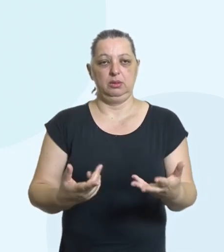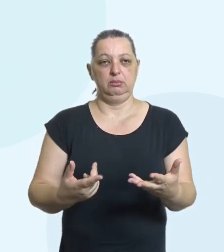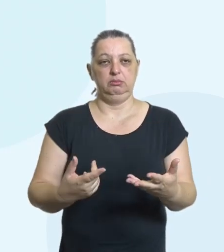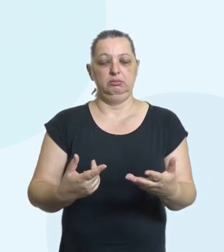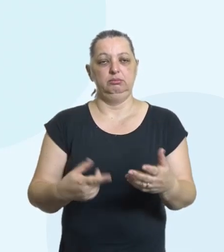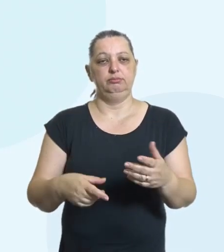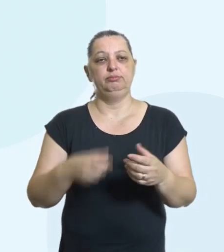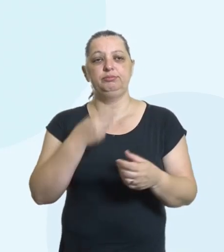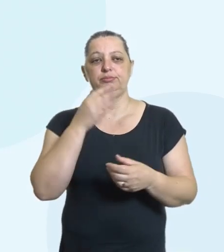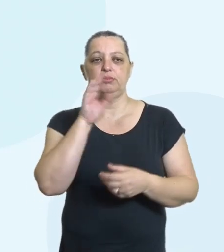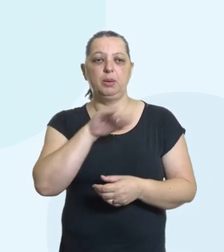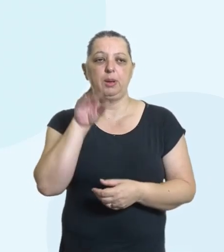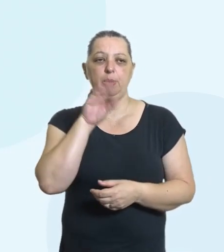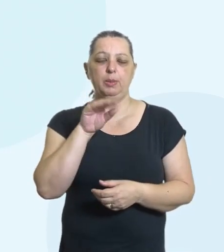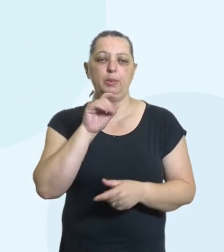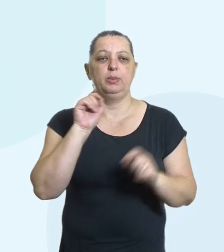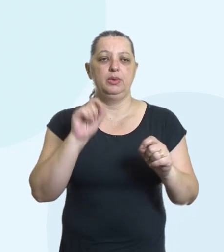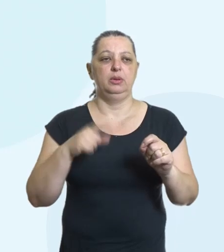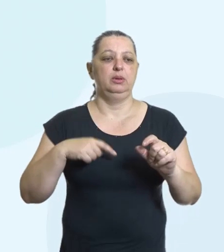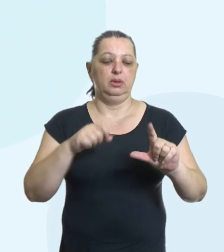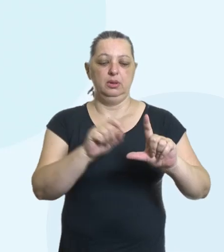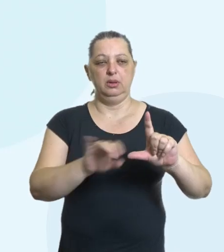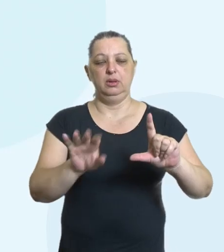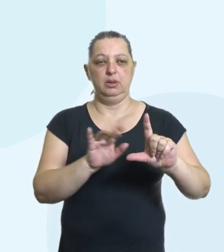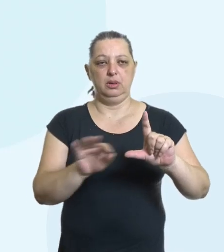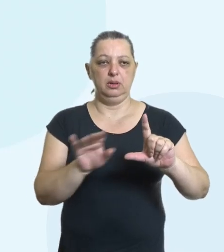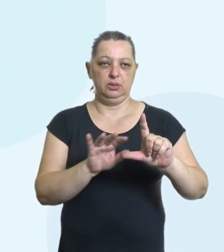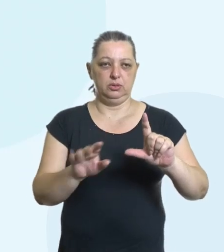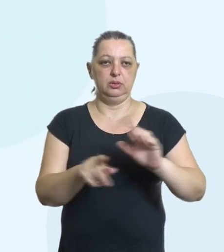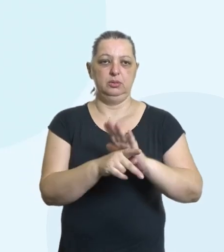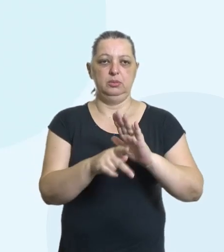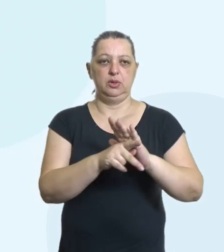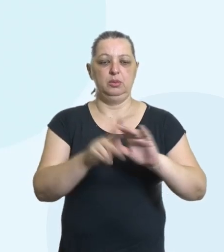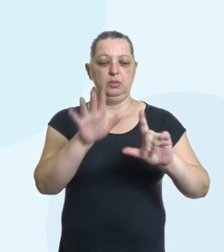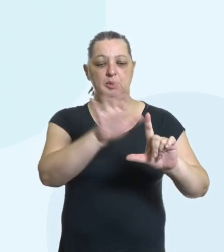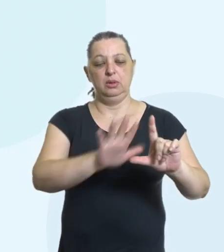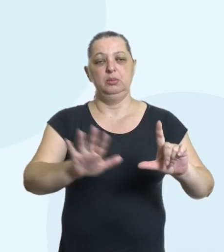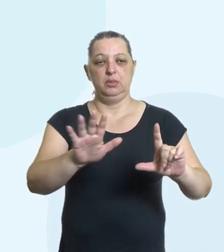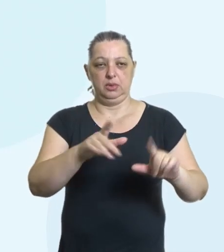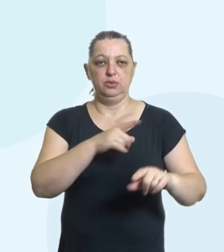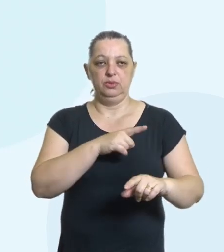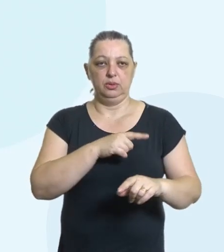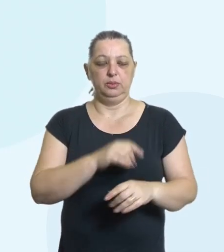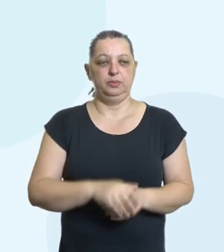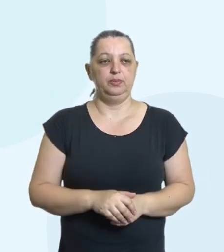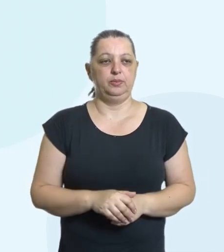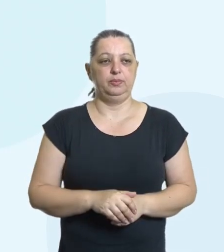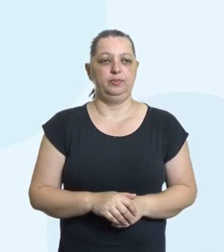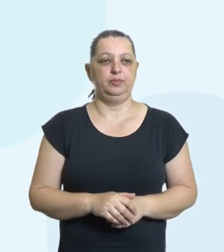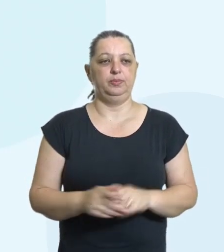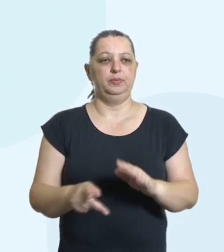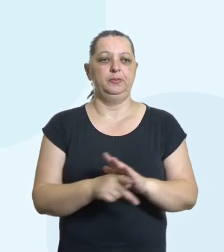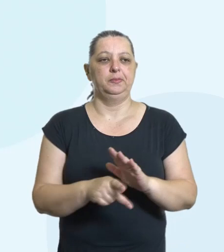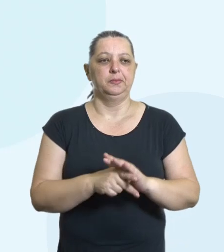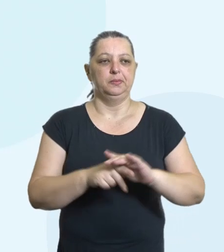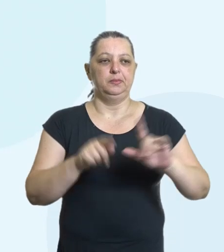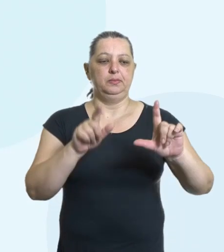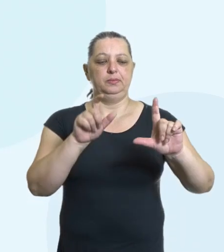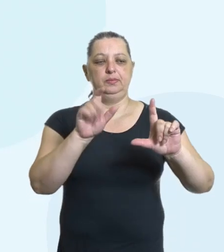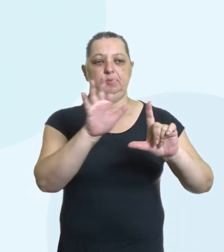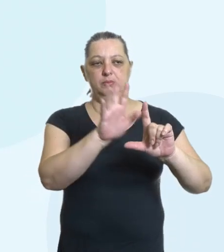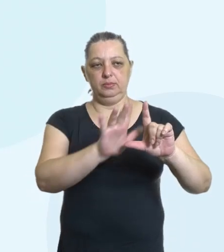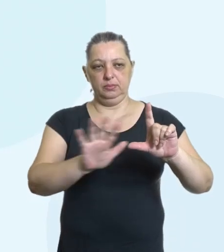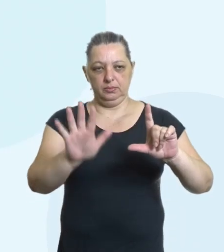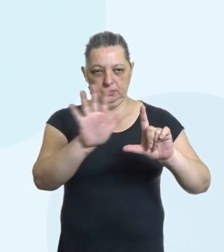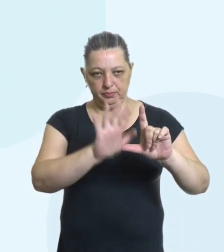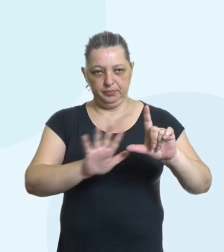está falando, e o que é a legenda que consta na própria figura. Então, figura, imagem do folheto informativo sobre